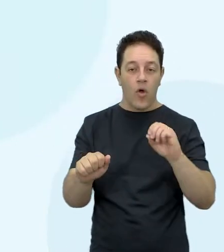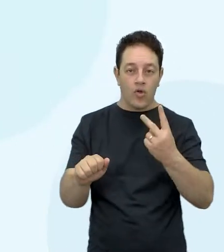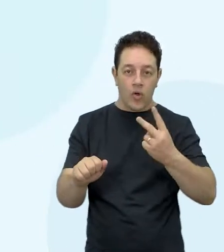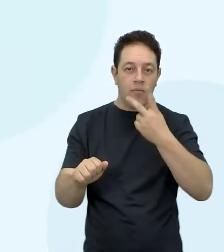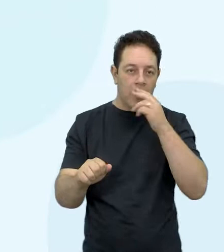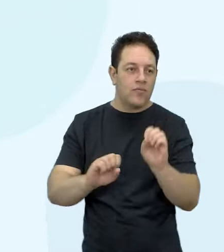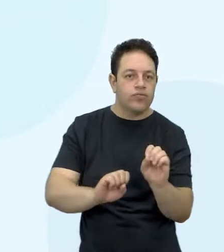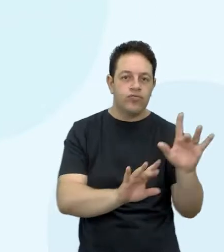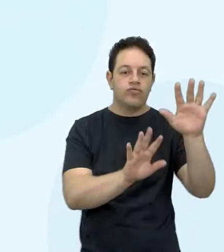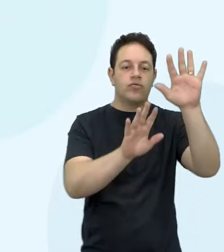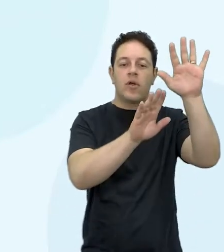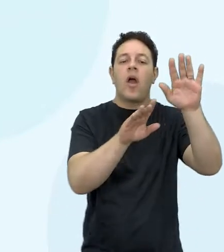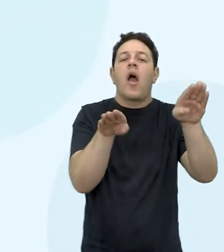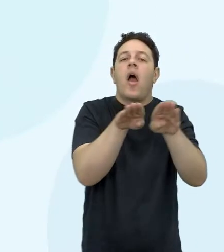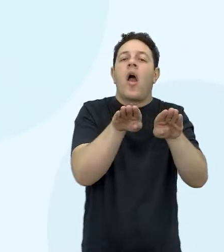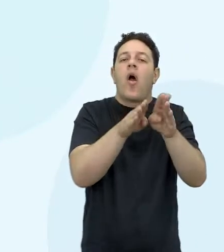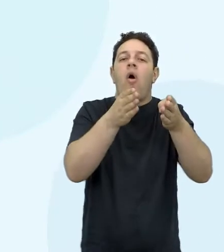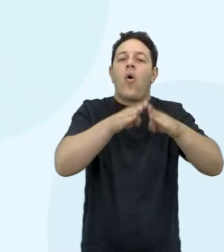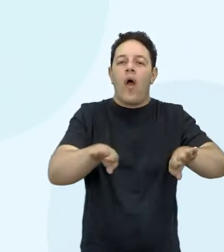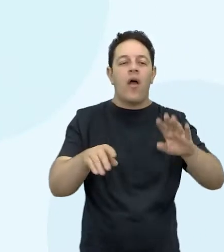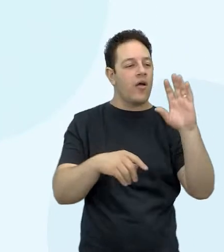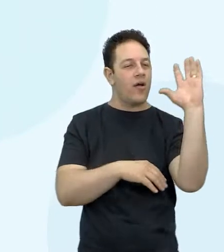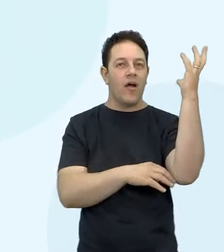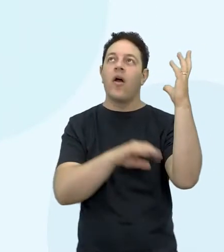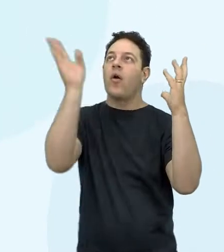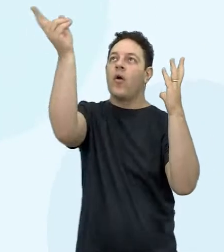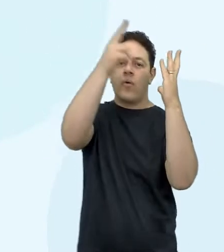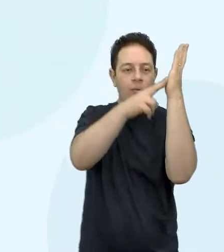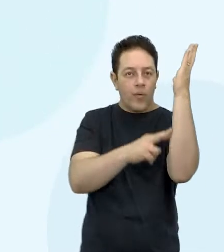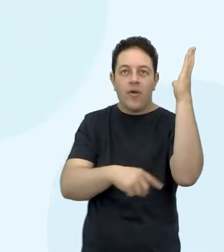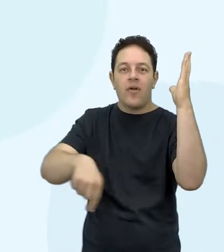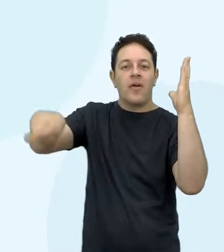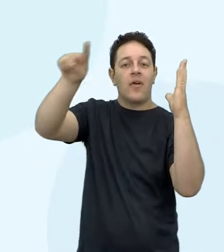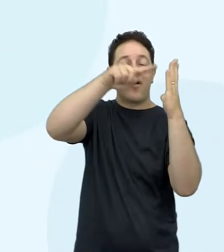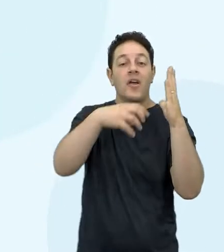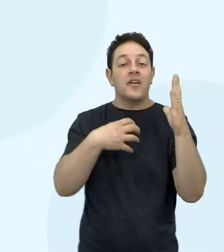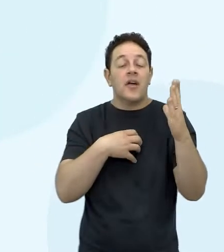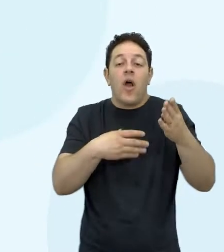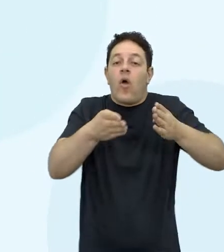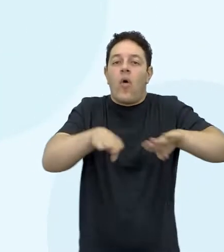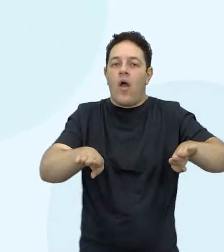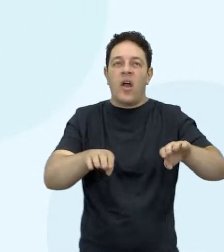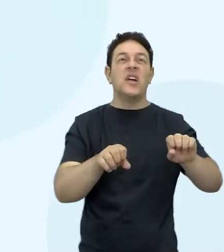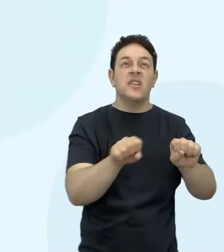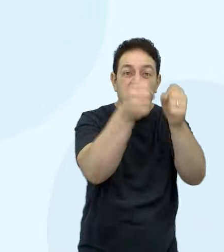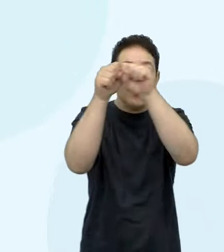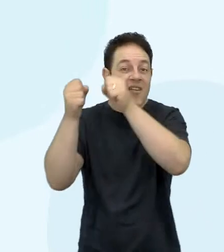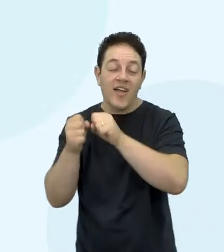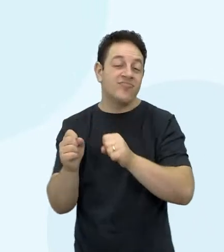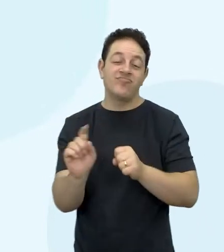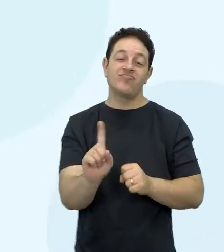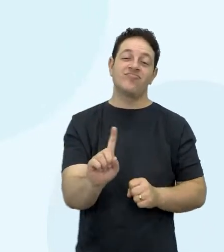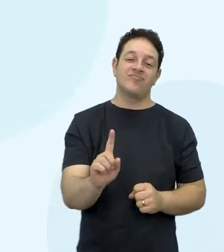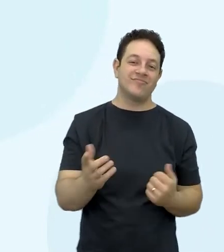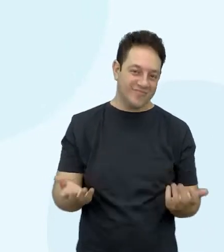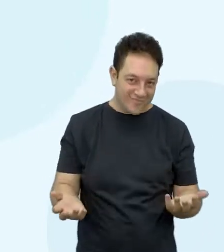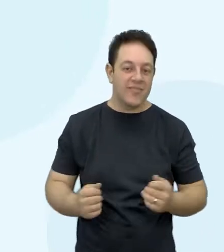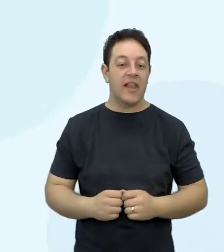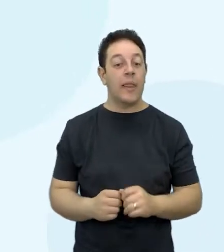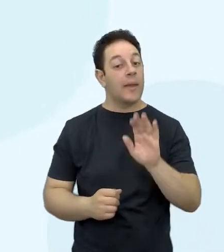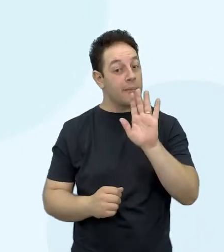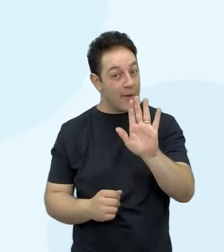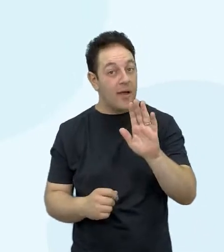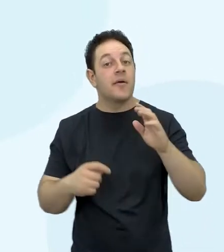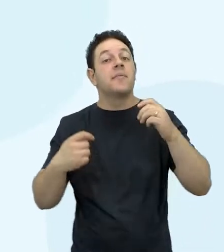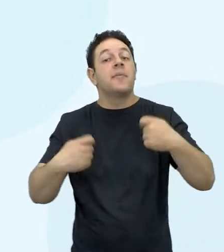é considerada a mesma absorvida pelos organismos vivos, né? Portanto, não contribui para o efeito estufa. Mas isso só é